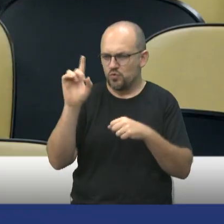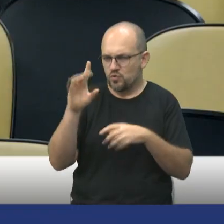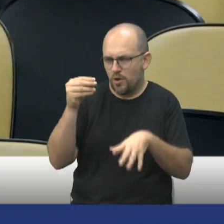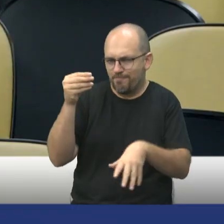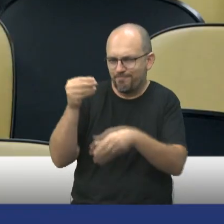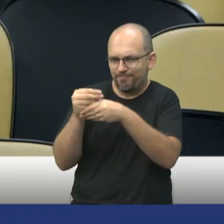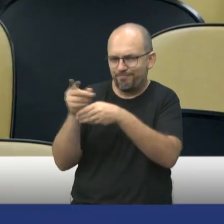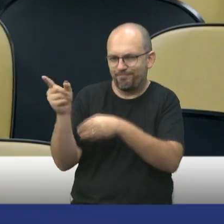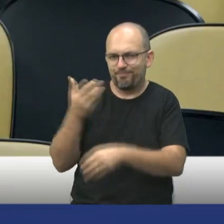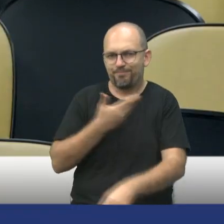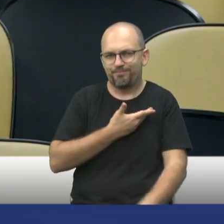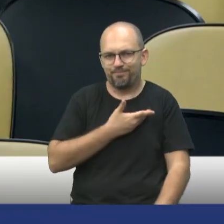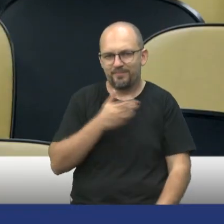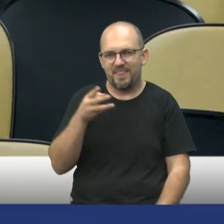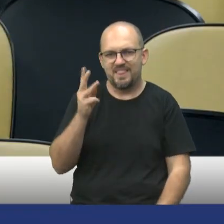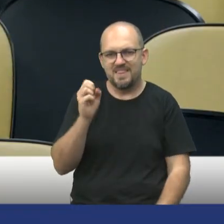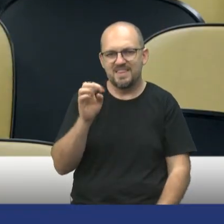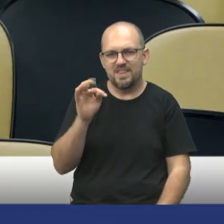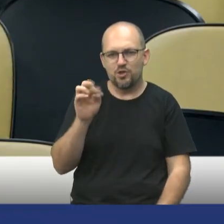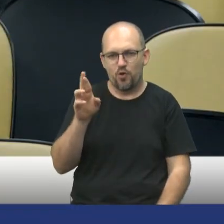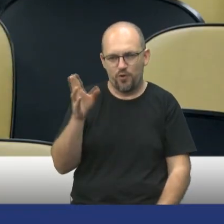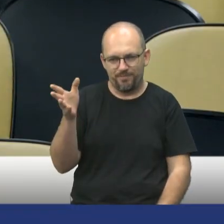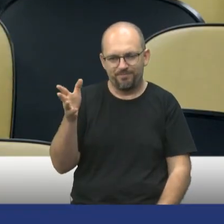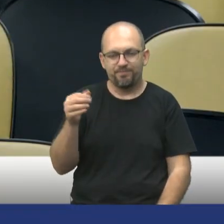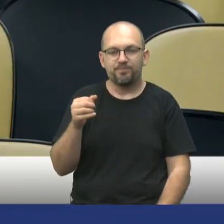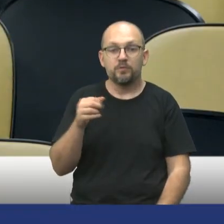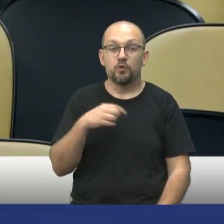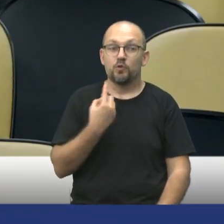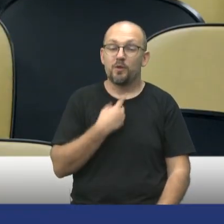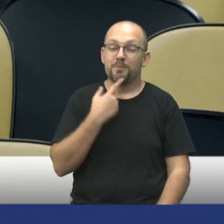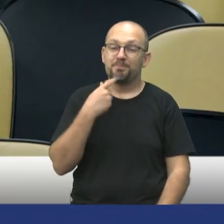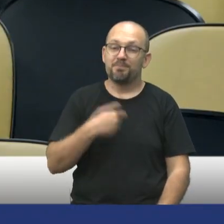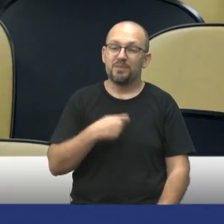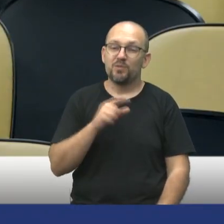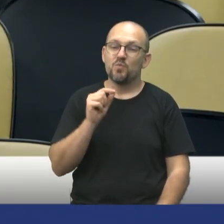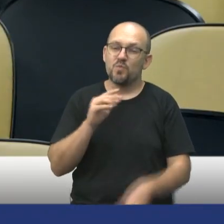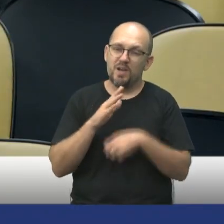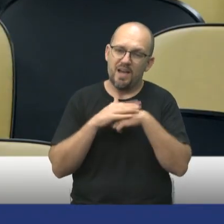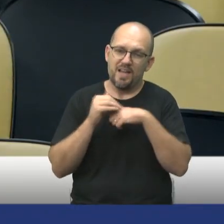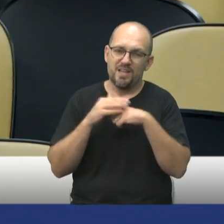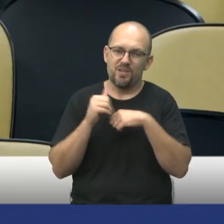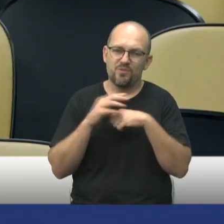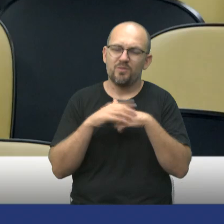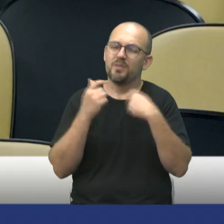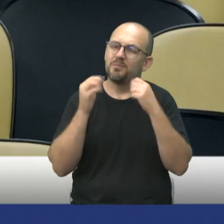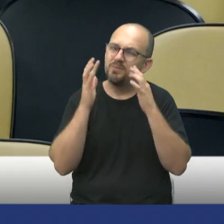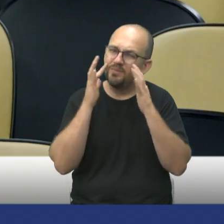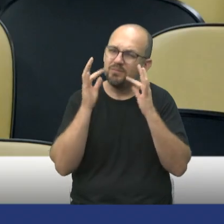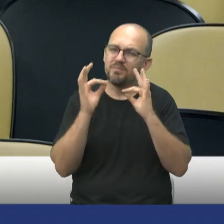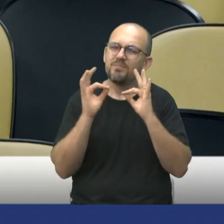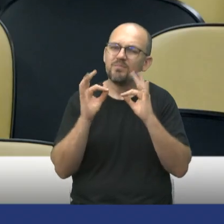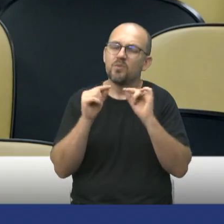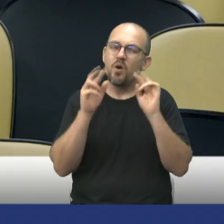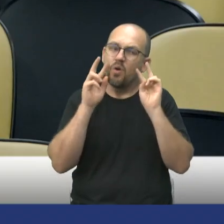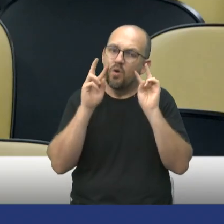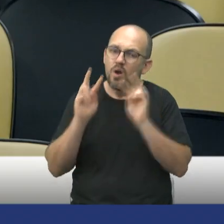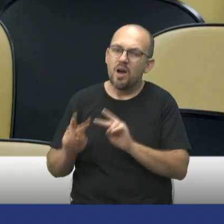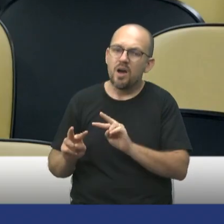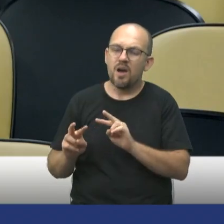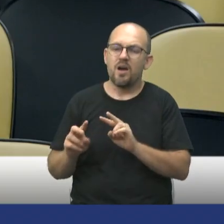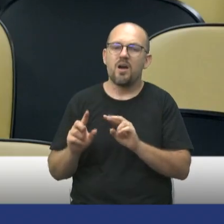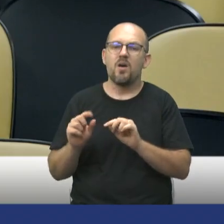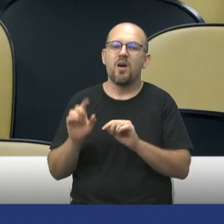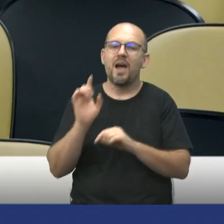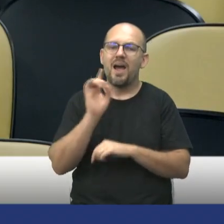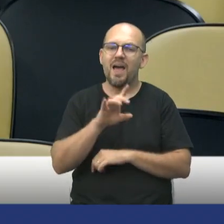do colega do terceiro setor. O que nós pedimos também é com carinho, essa sensibilização de olhar para